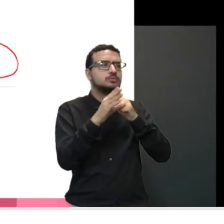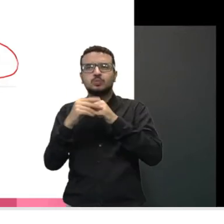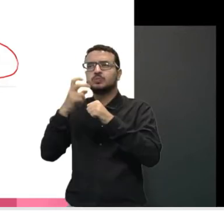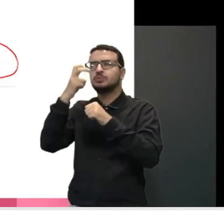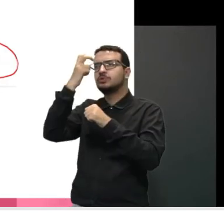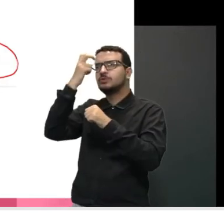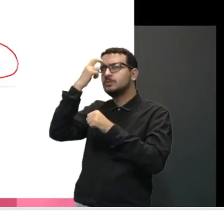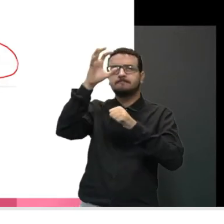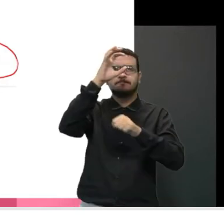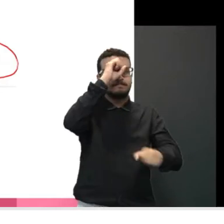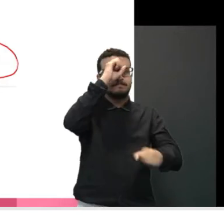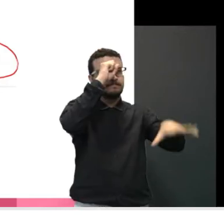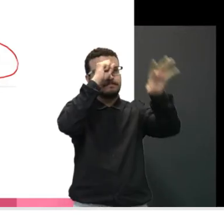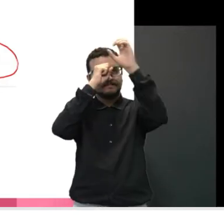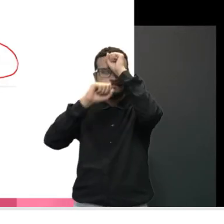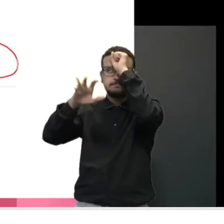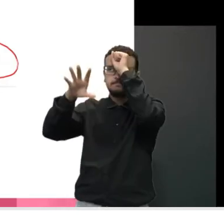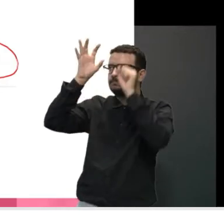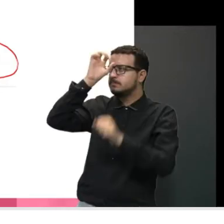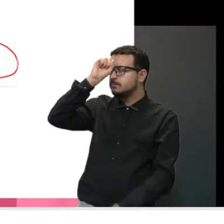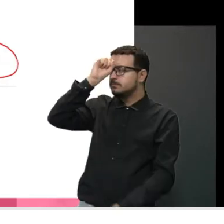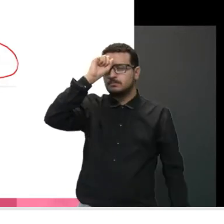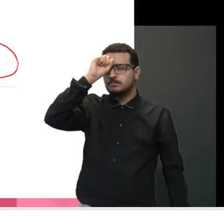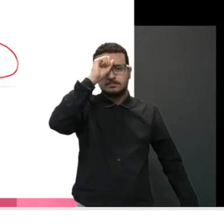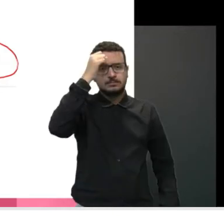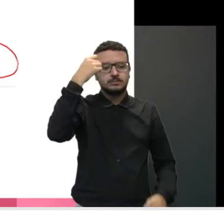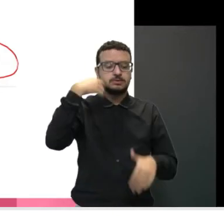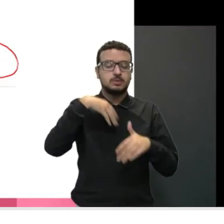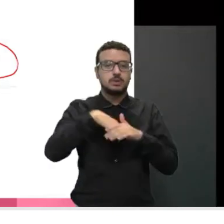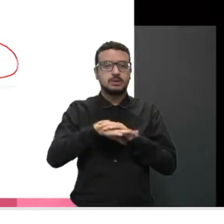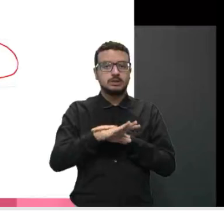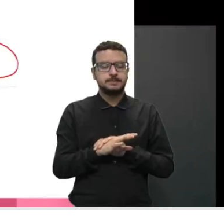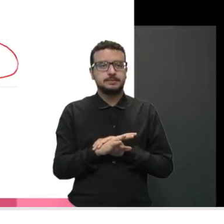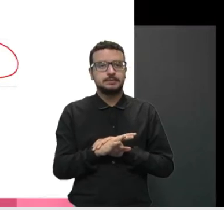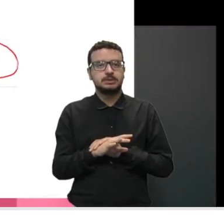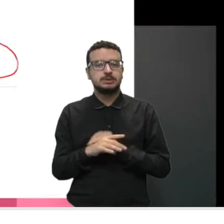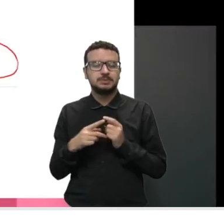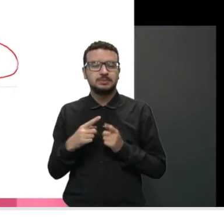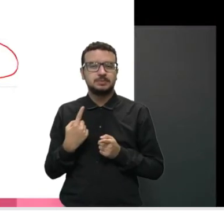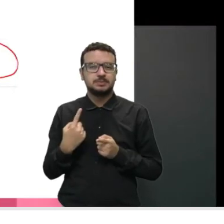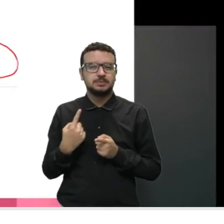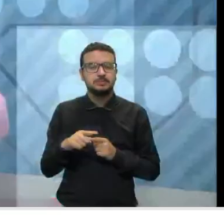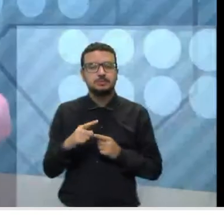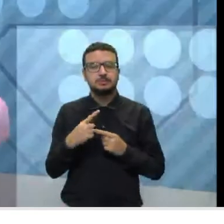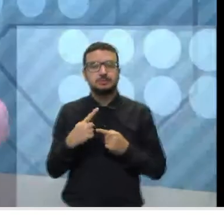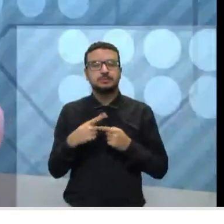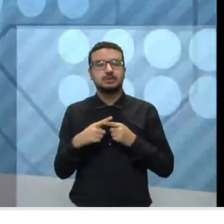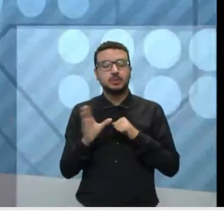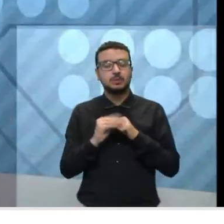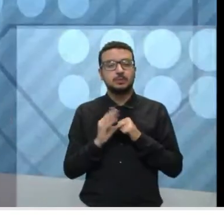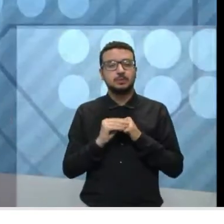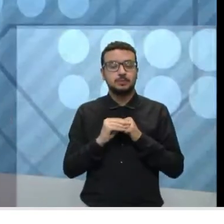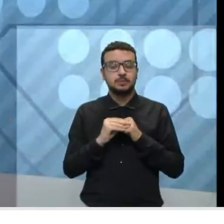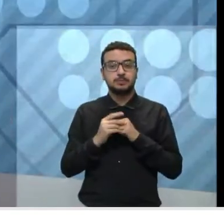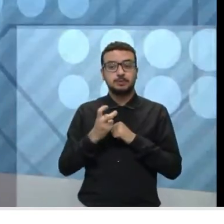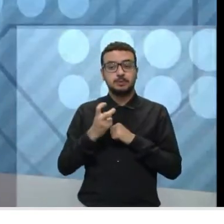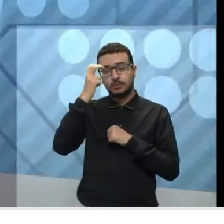ele vem através da comunicação, da relação que nós temos com o outro. Então, nosso conhecimento de mundo, nosso conhecimento